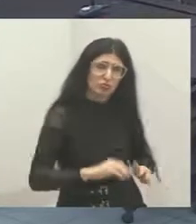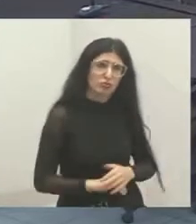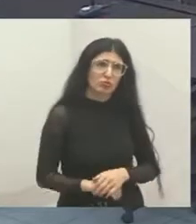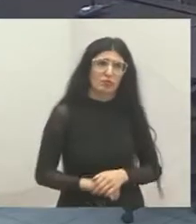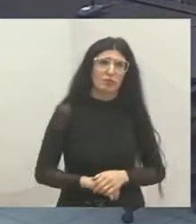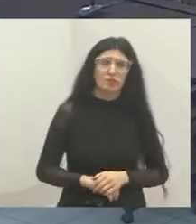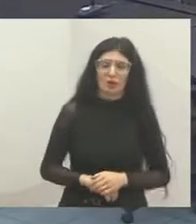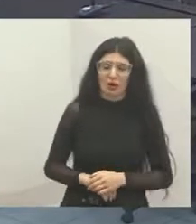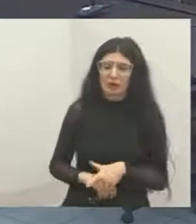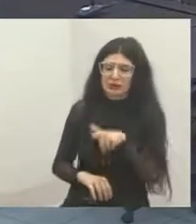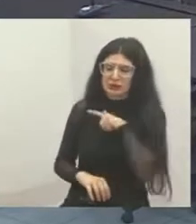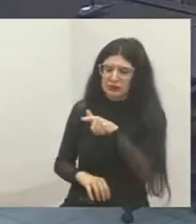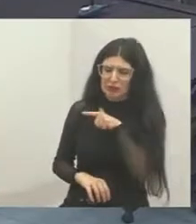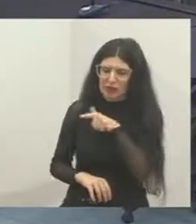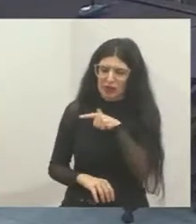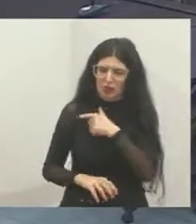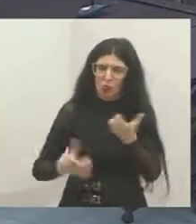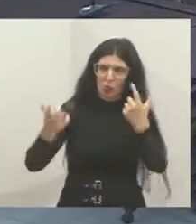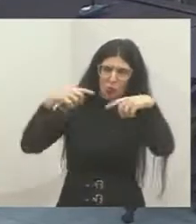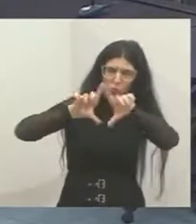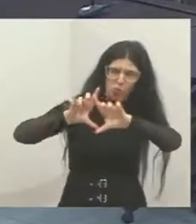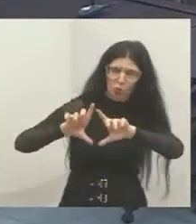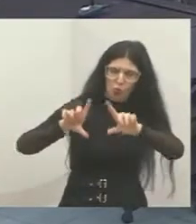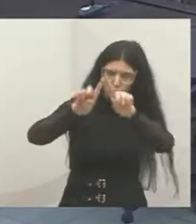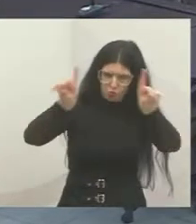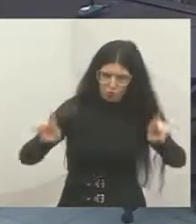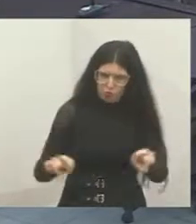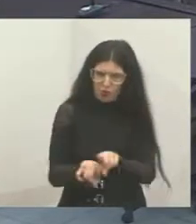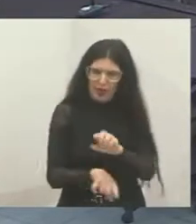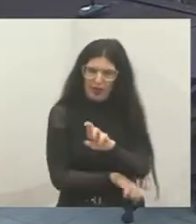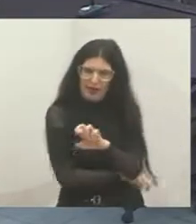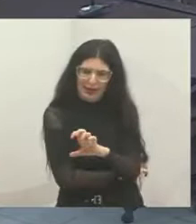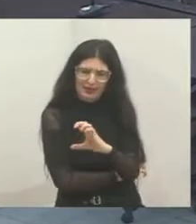abrir aqui rapidamente para te trazer o quadro correto, né?